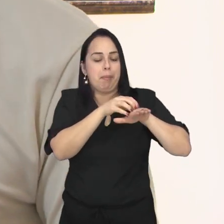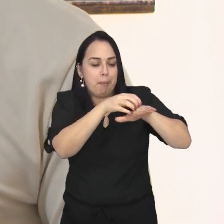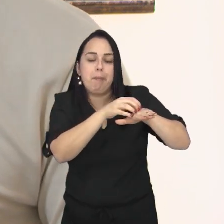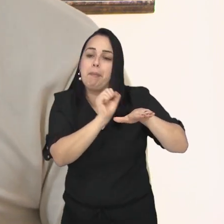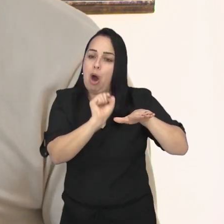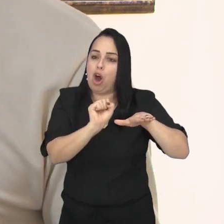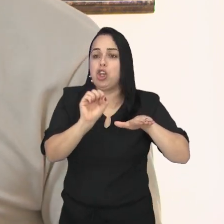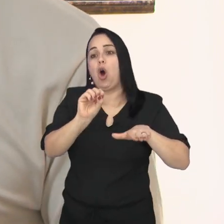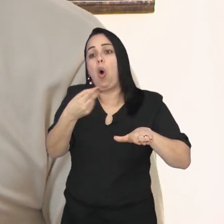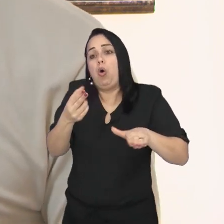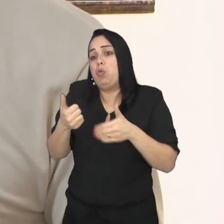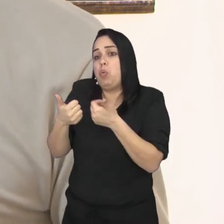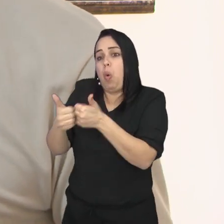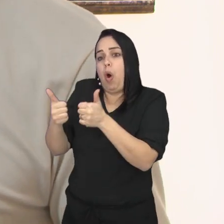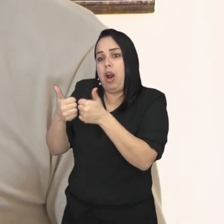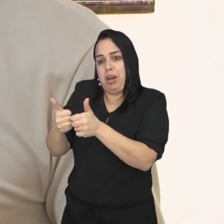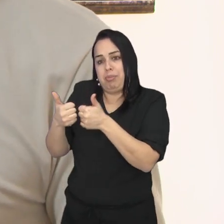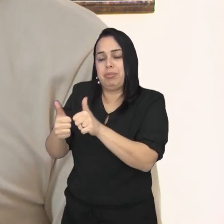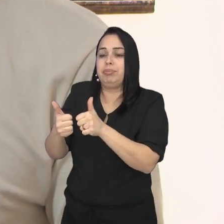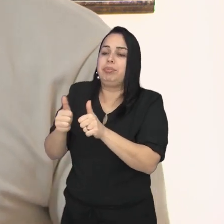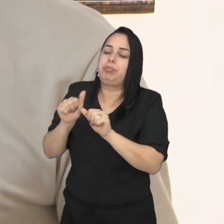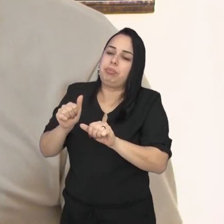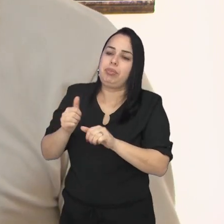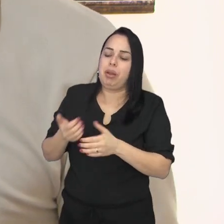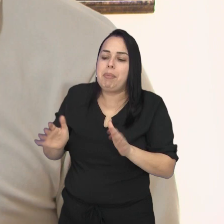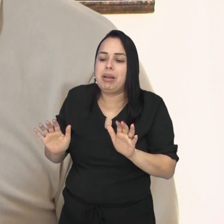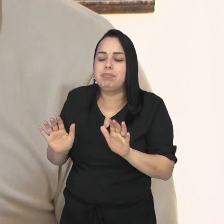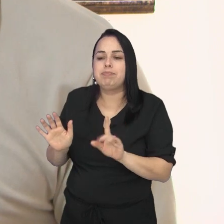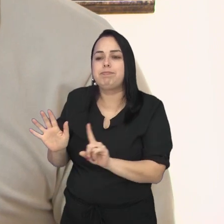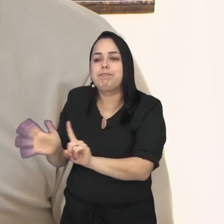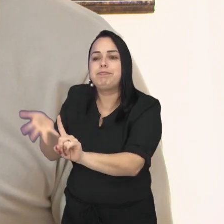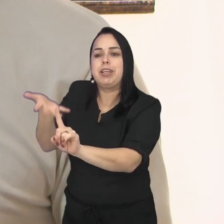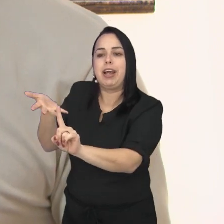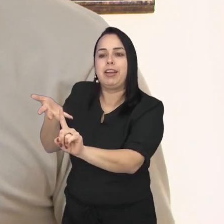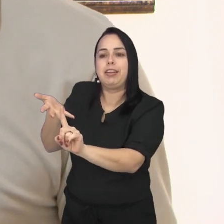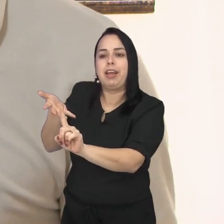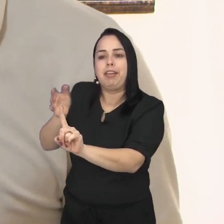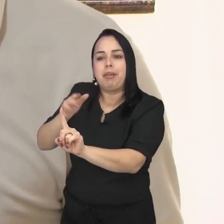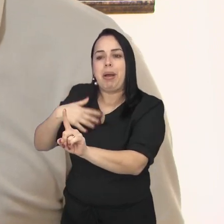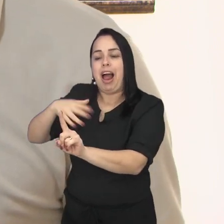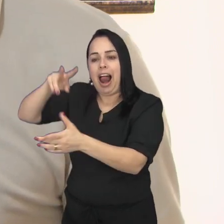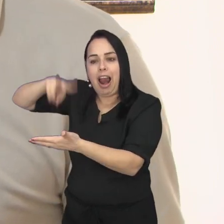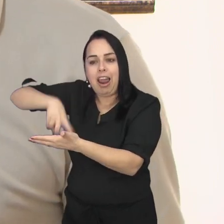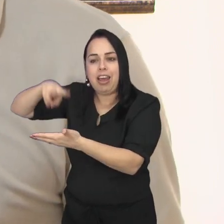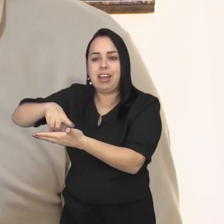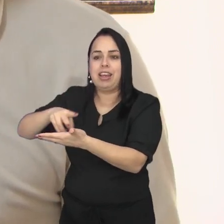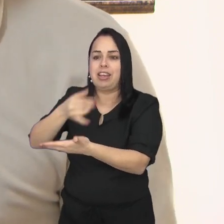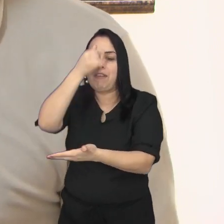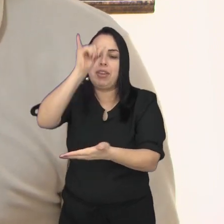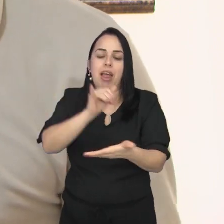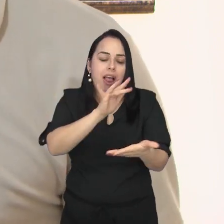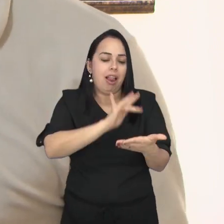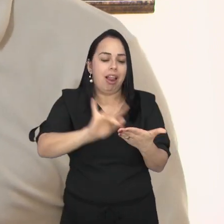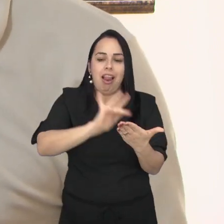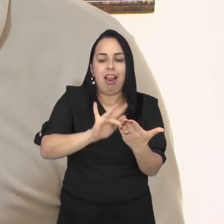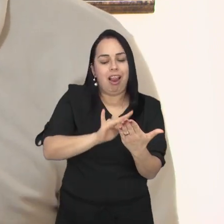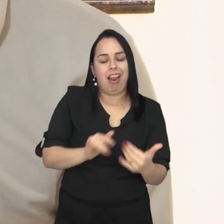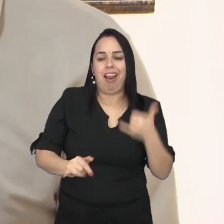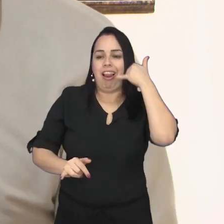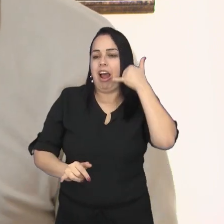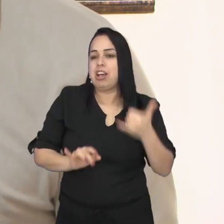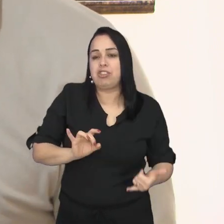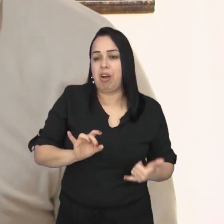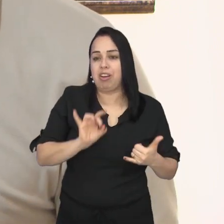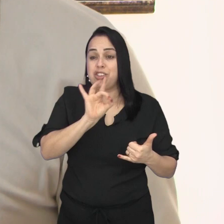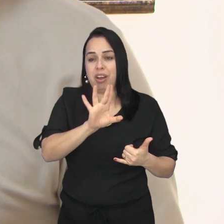um furgão ou de um ônibus, para começar a fazer essas crianças nossas não ficar só no celular. E também ela começar a ter o hábito